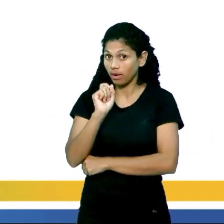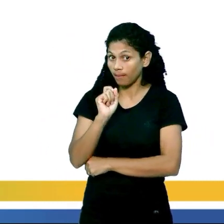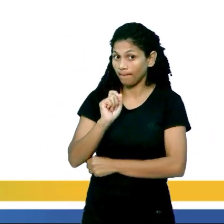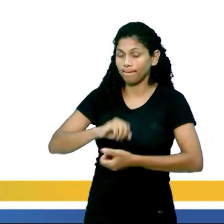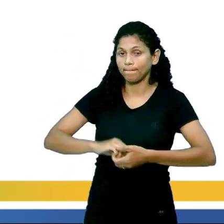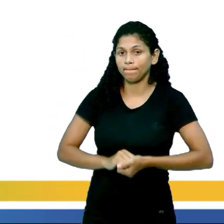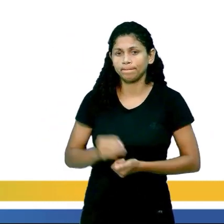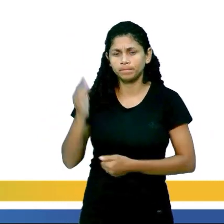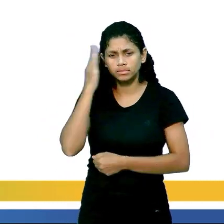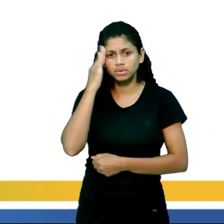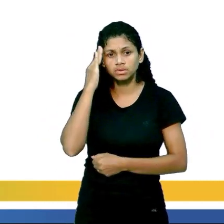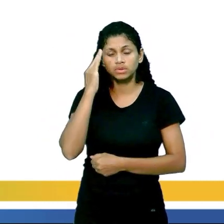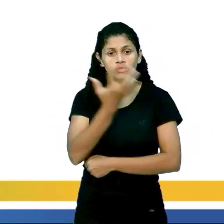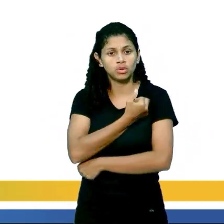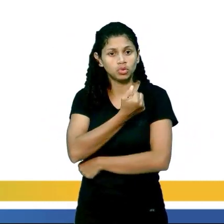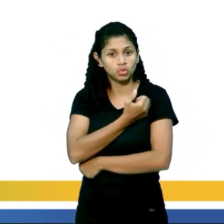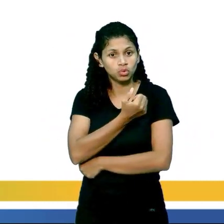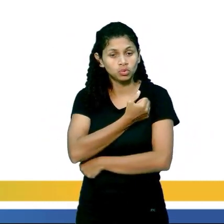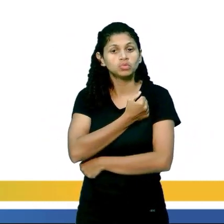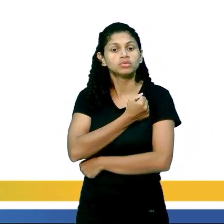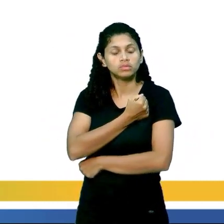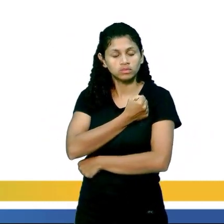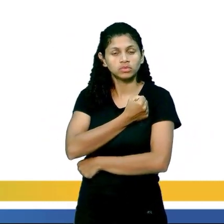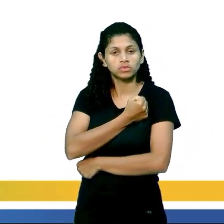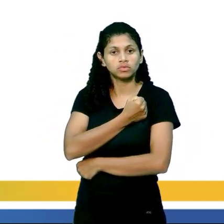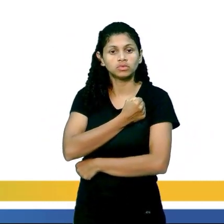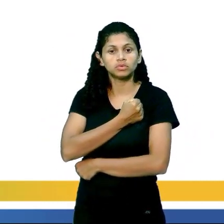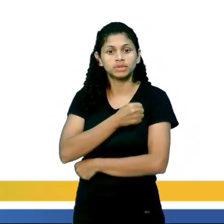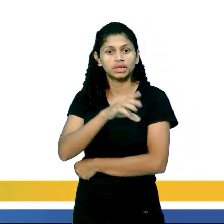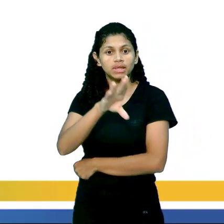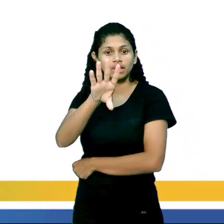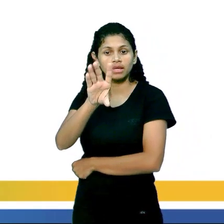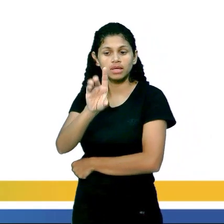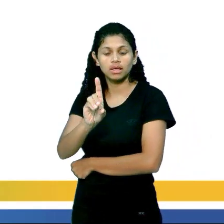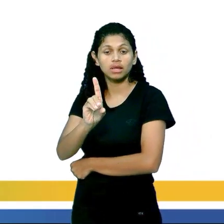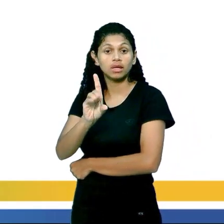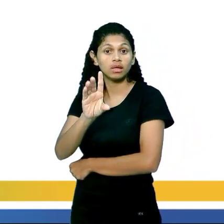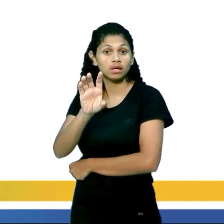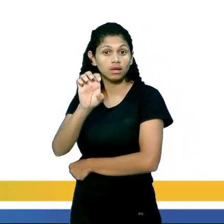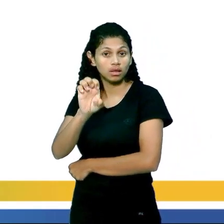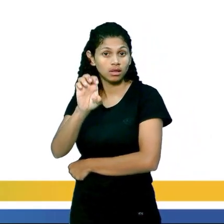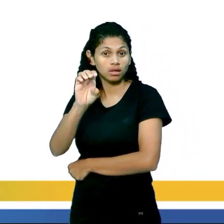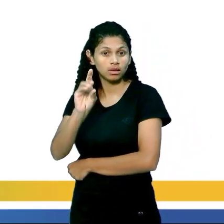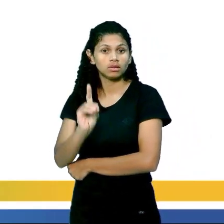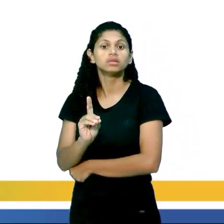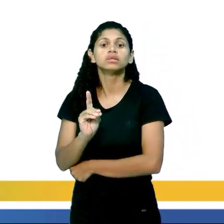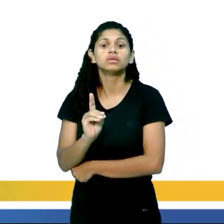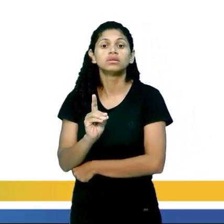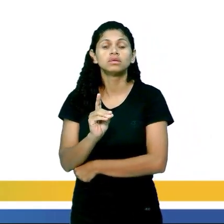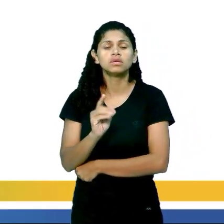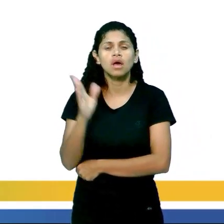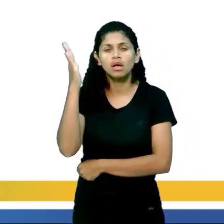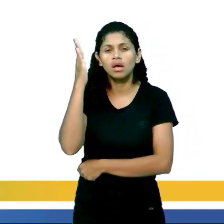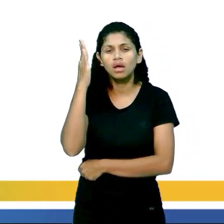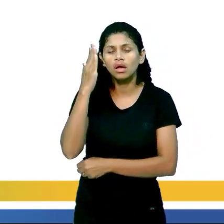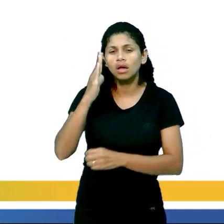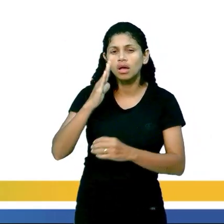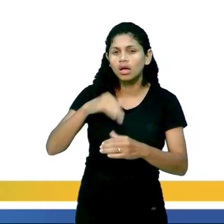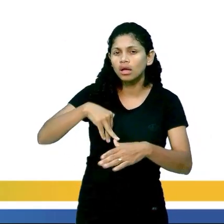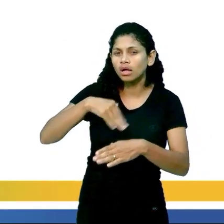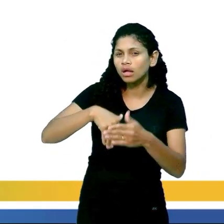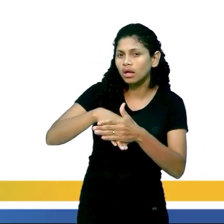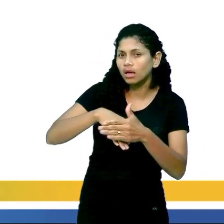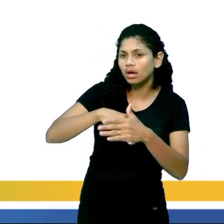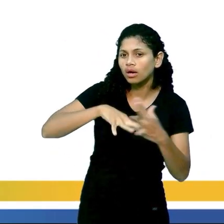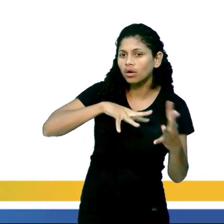Para sabermos o número da edição da Copa do Mundo 2022, deveremos utilizar a fórmula do termo geral de um